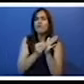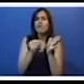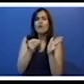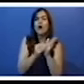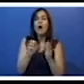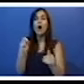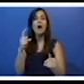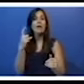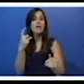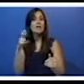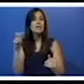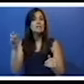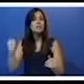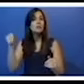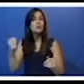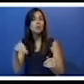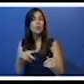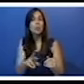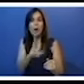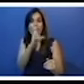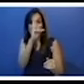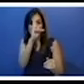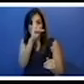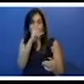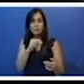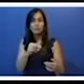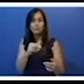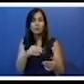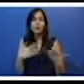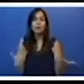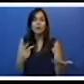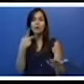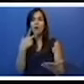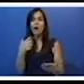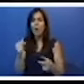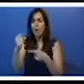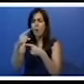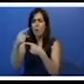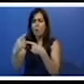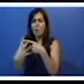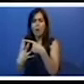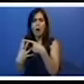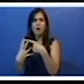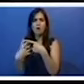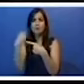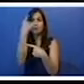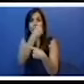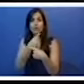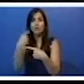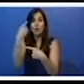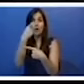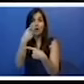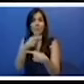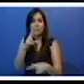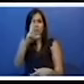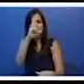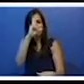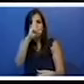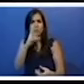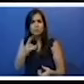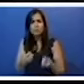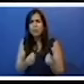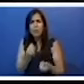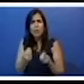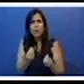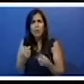15 minutos para o almoço do que falta um quarto de hora para o almoço Como assim um